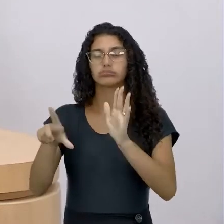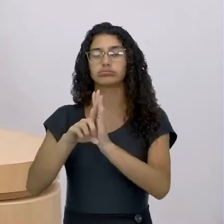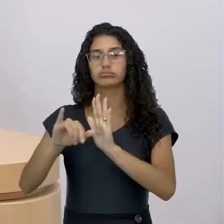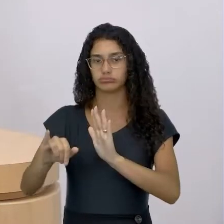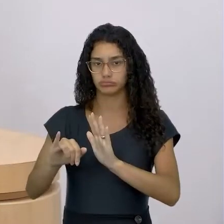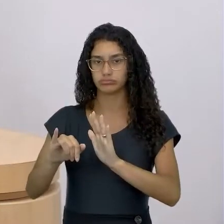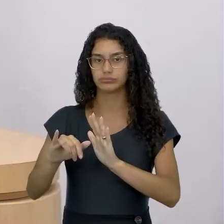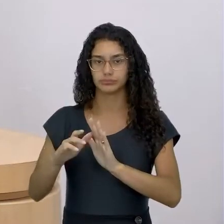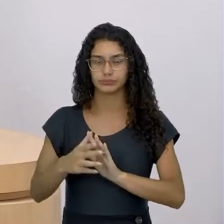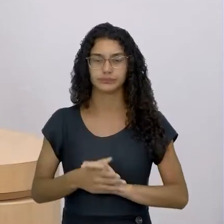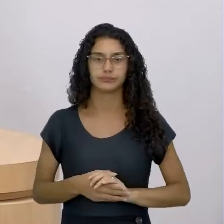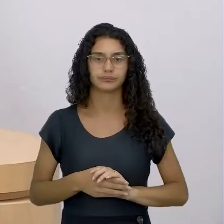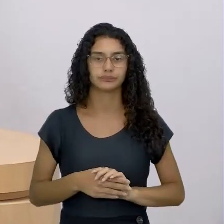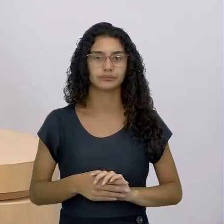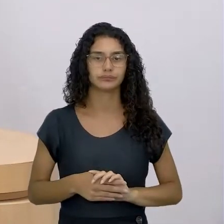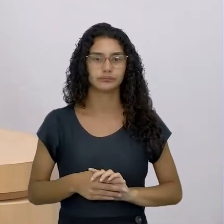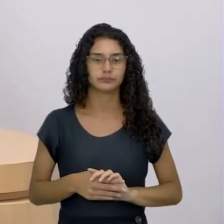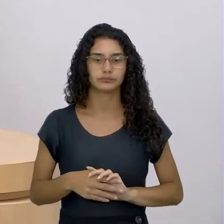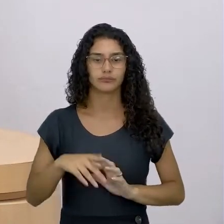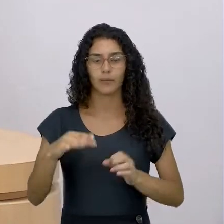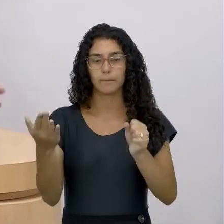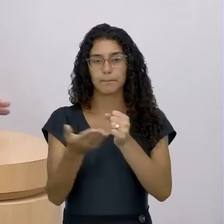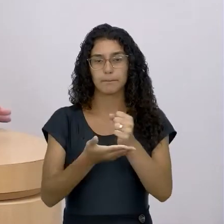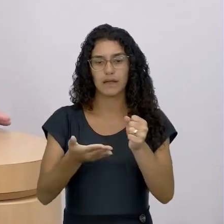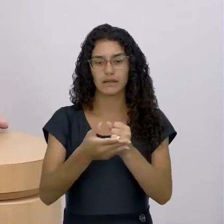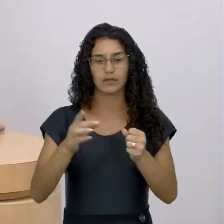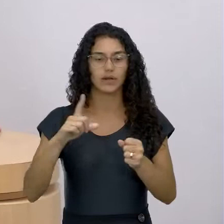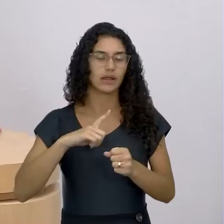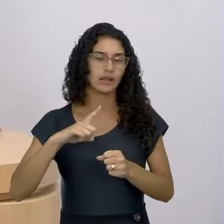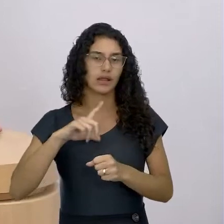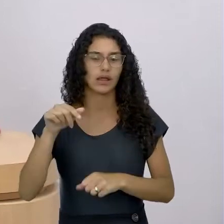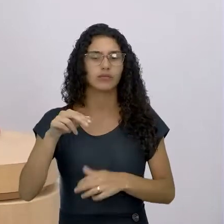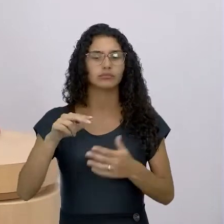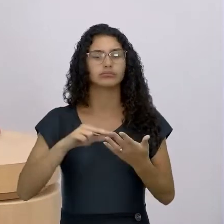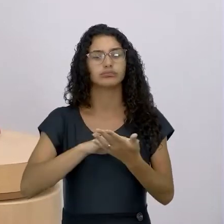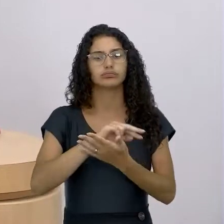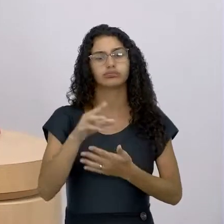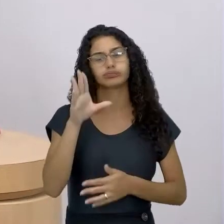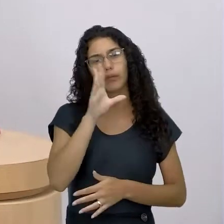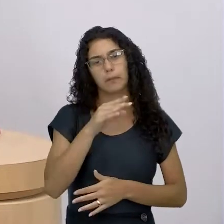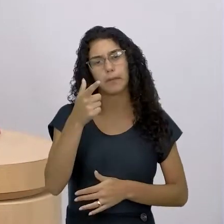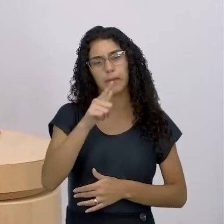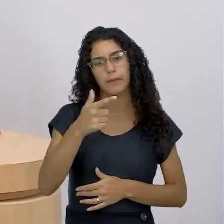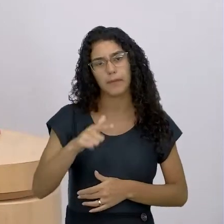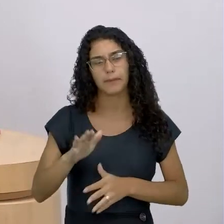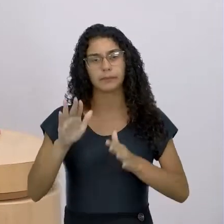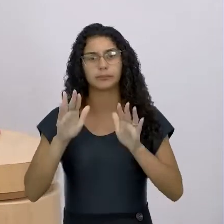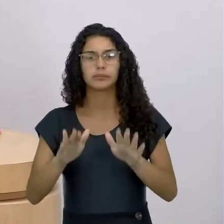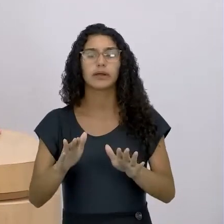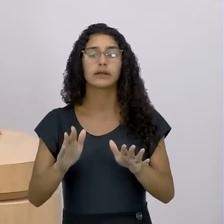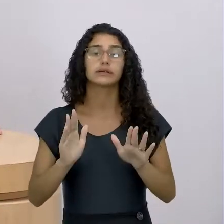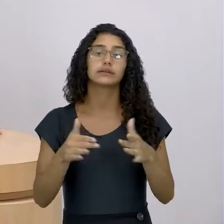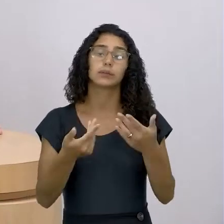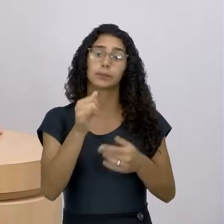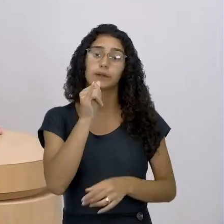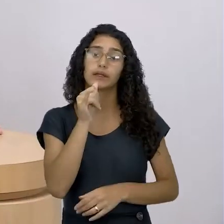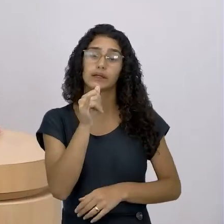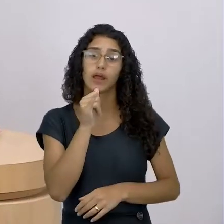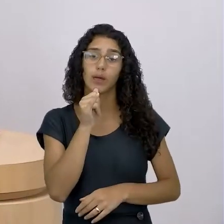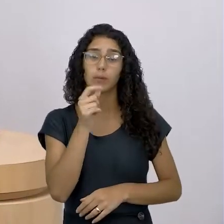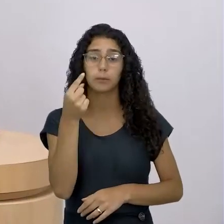leis, etc. Né? Então, esse é o basicão, isso é bastante repetido e tal. Mas daí, por